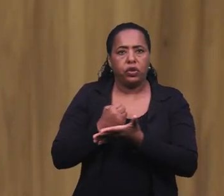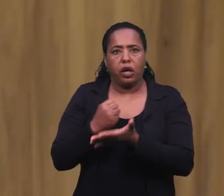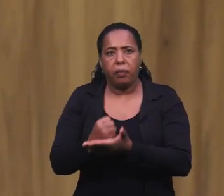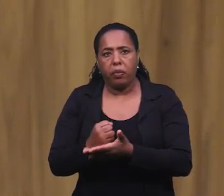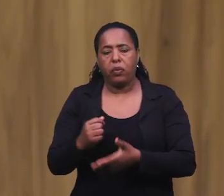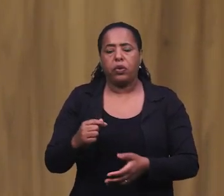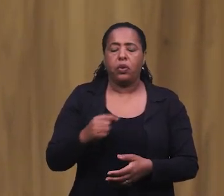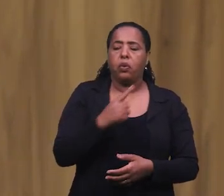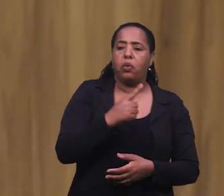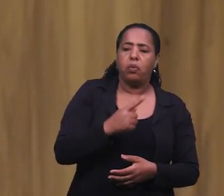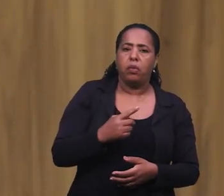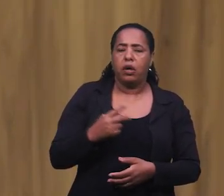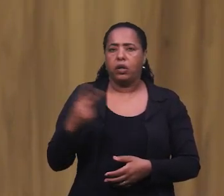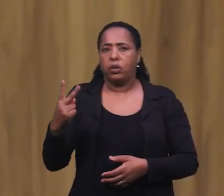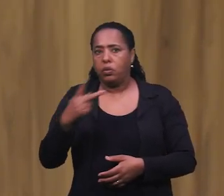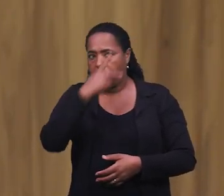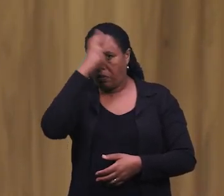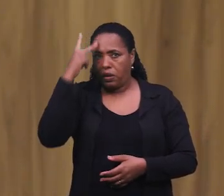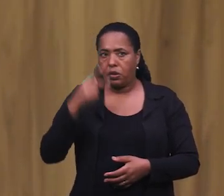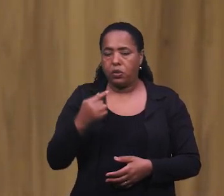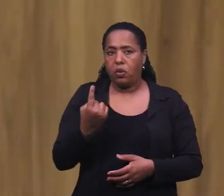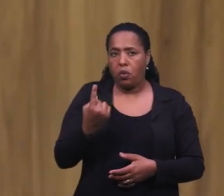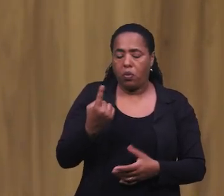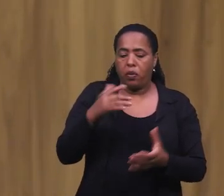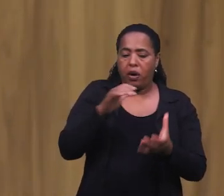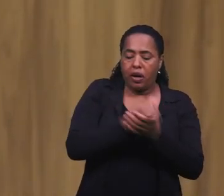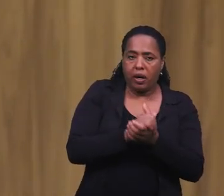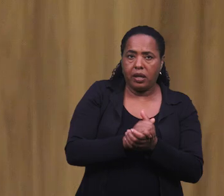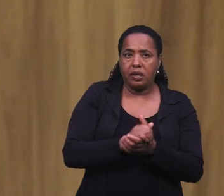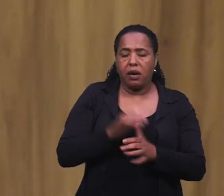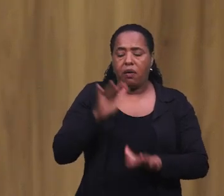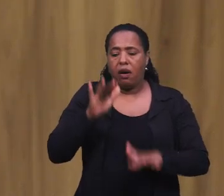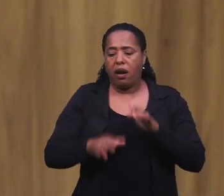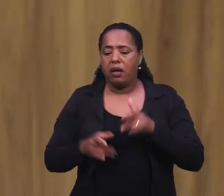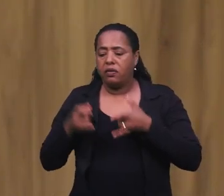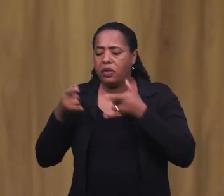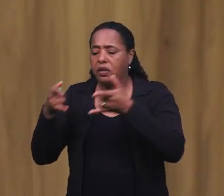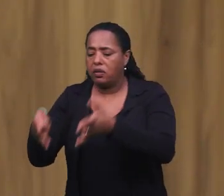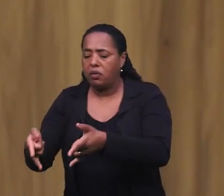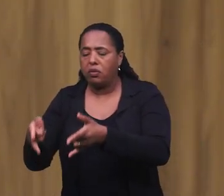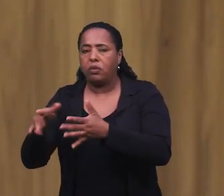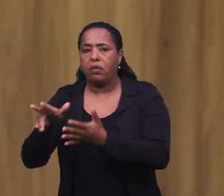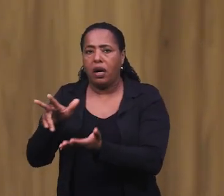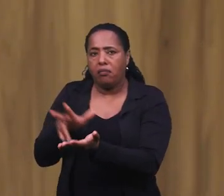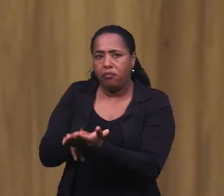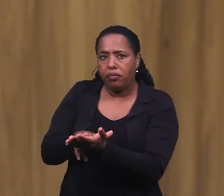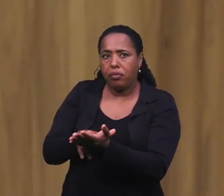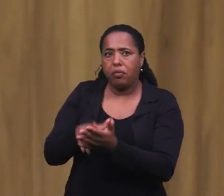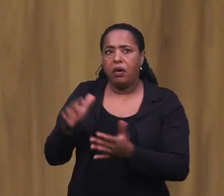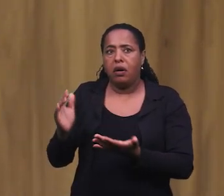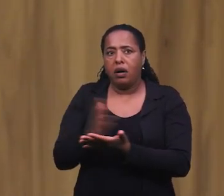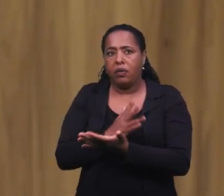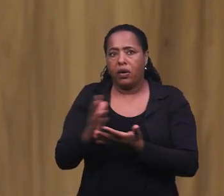da família, é aquele que nós temos o contato, o convívio ali. Então, façamos